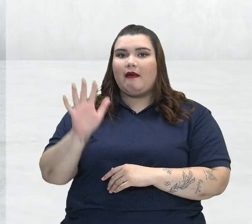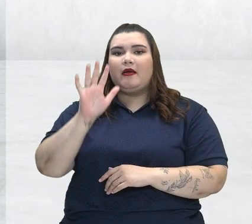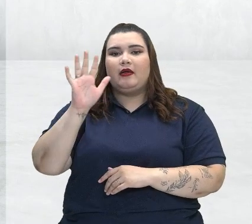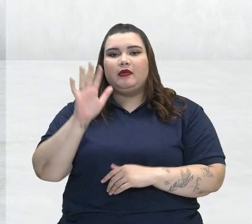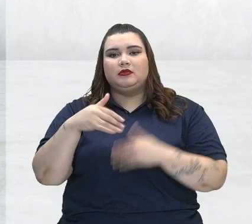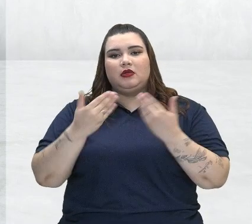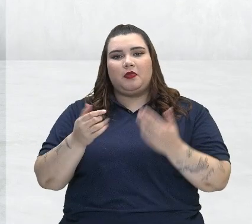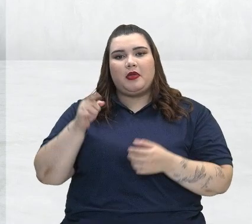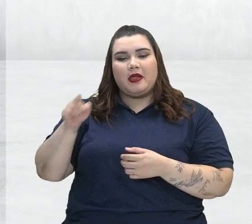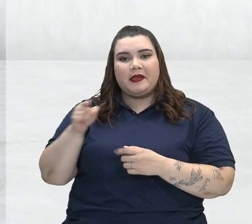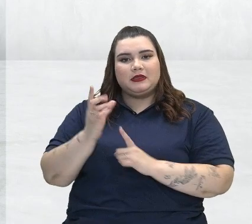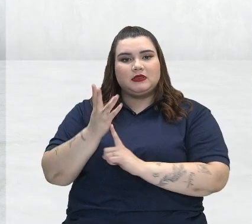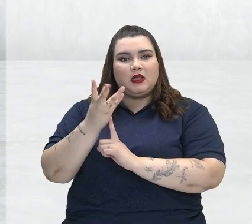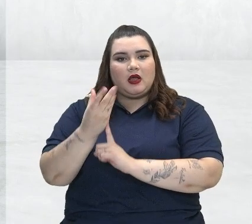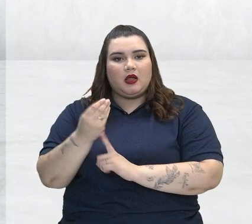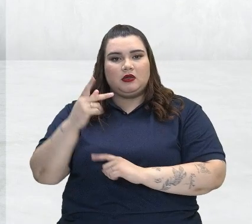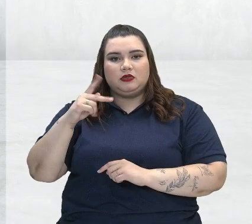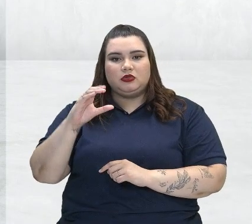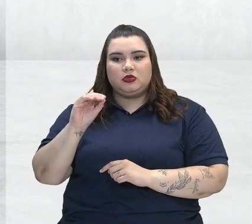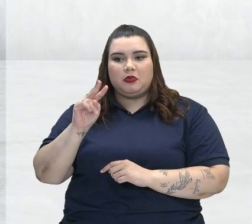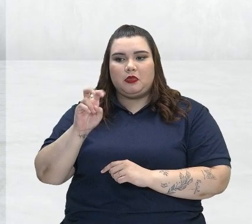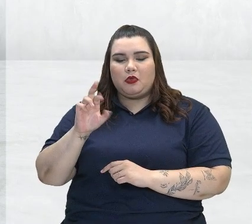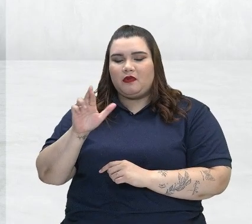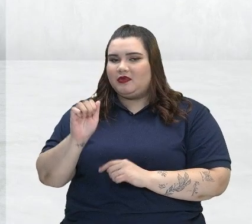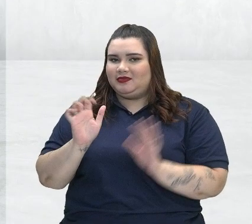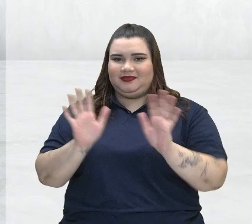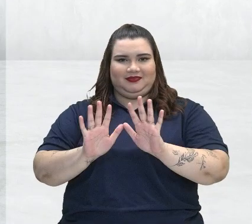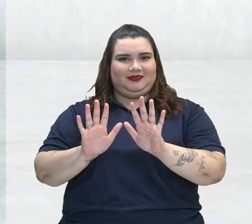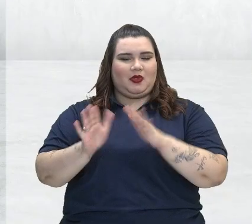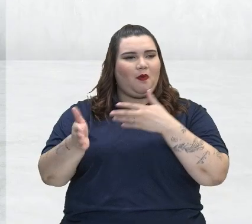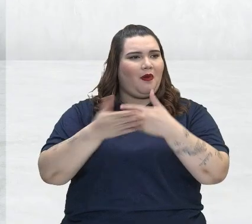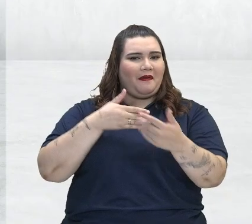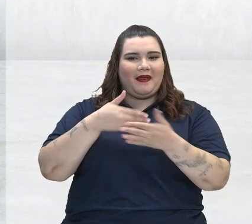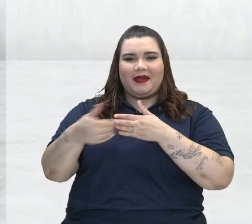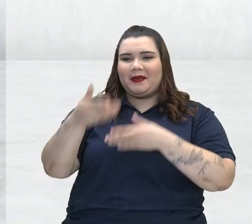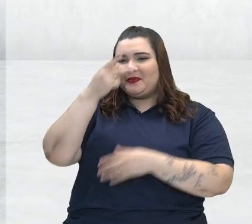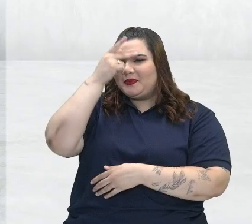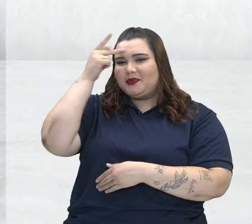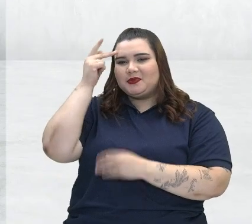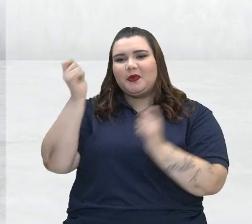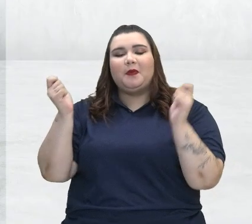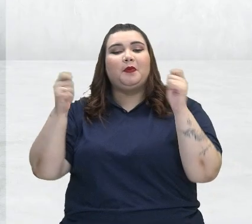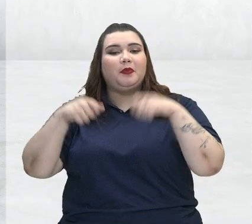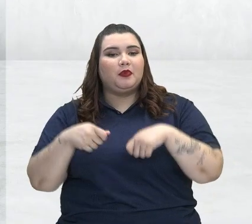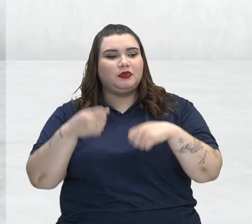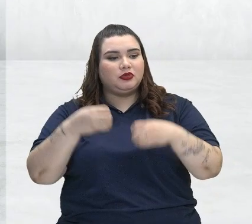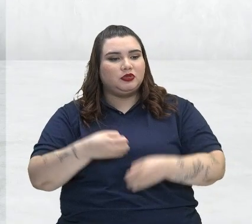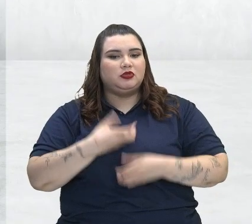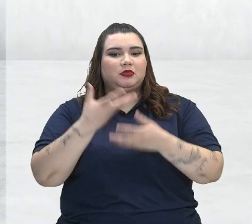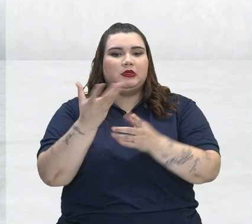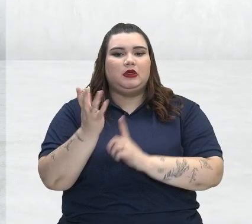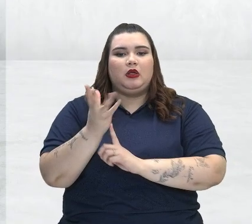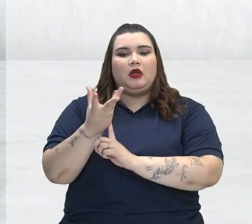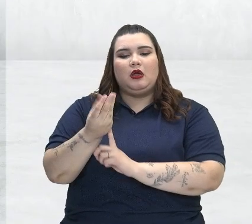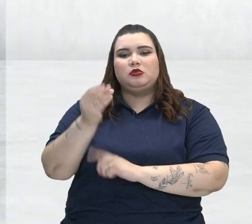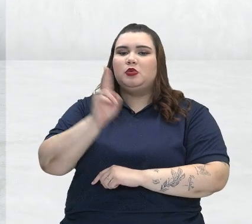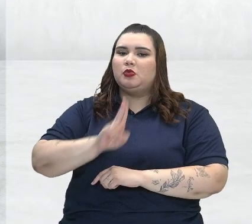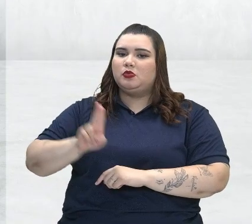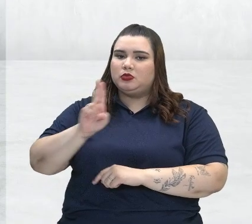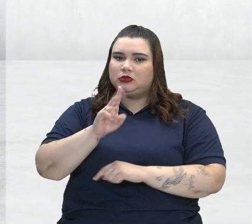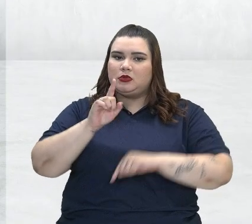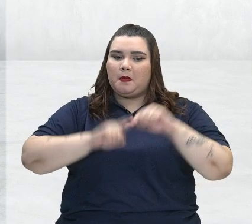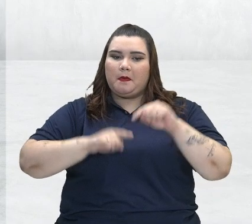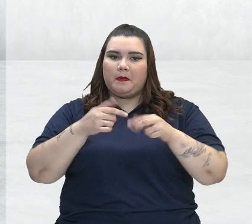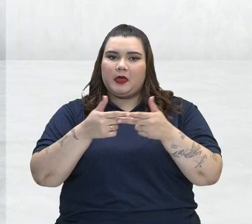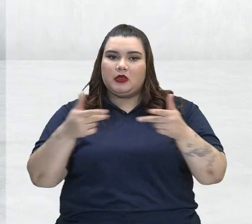povera vem e diz assim, qualquer pessoa pode fazer a sua arte, utilizando materiais reciclados,